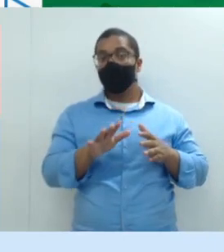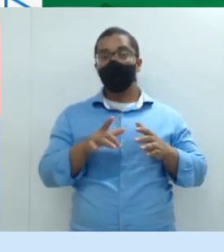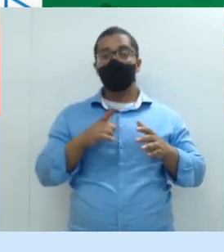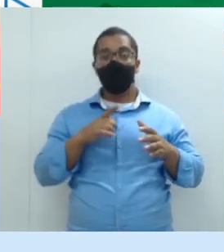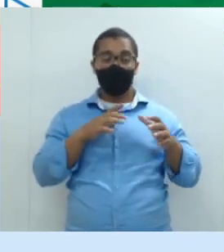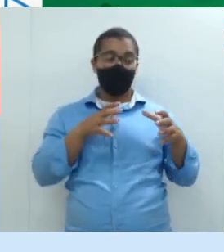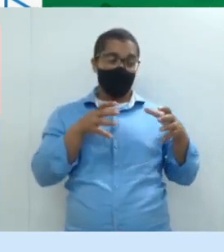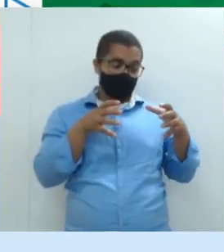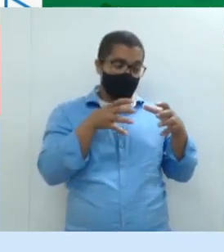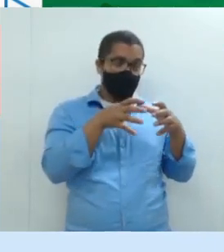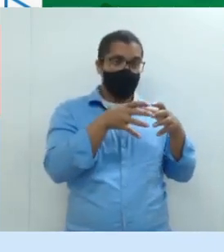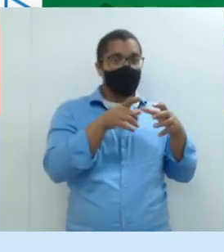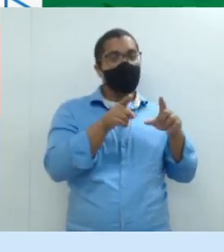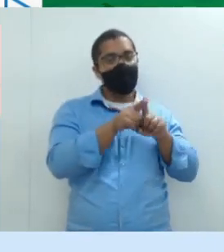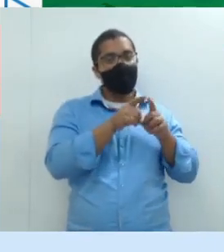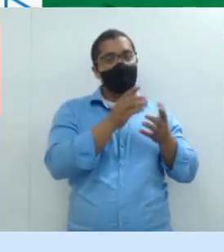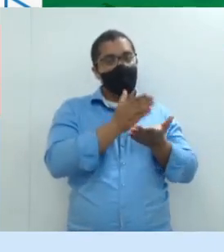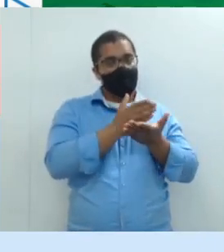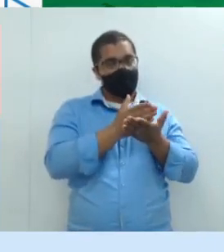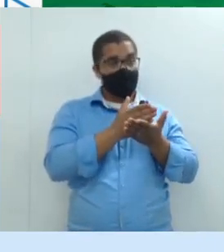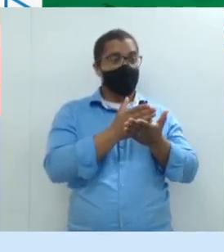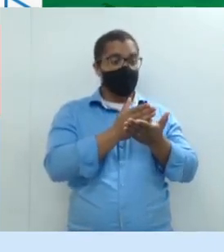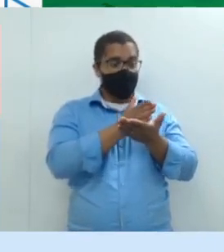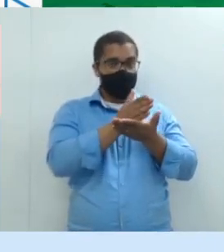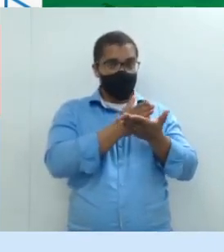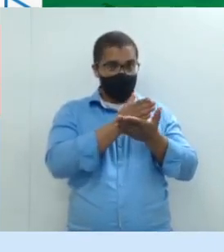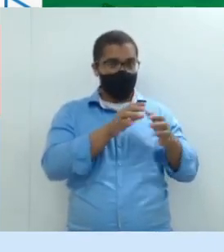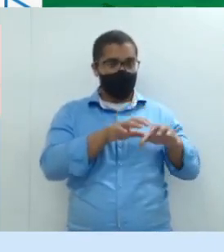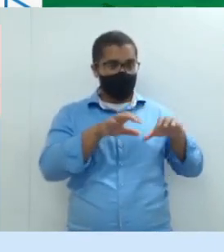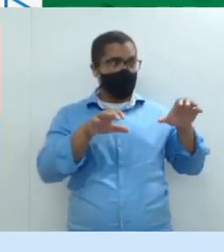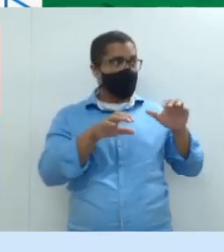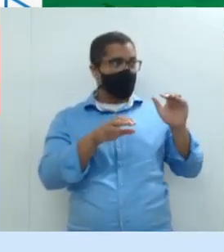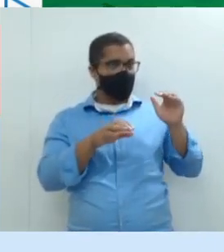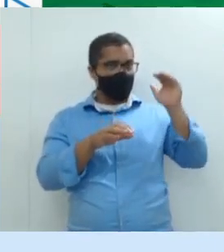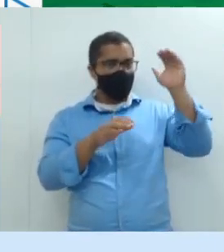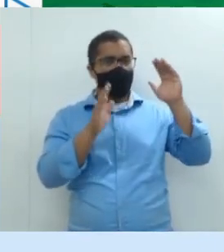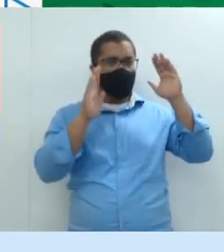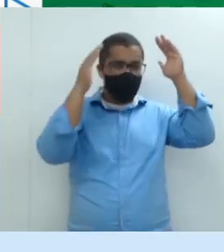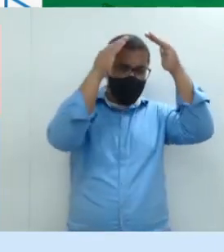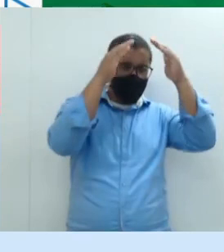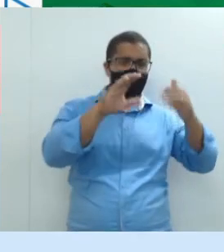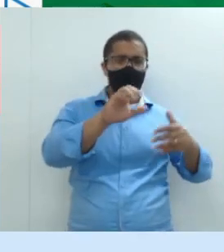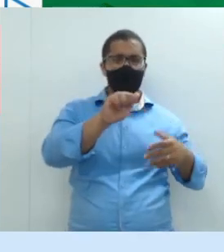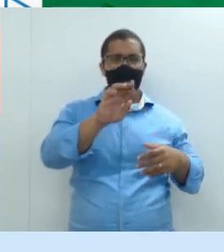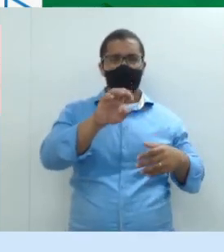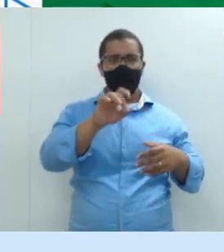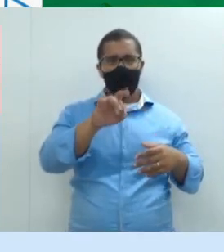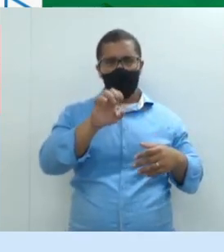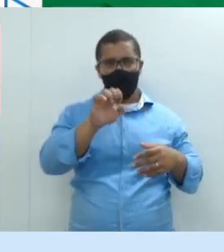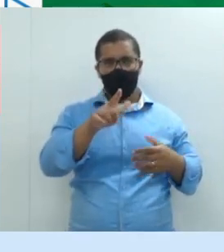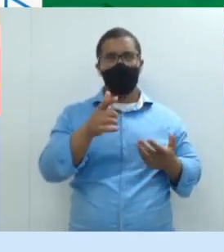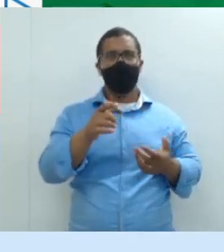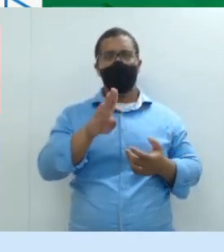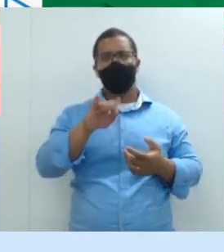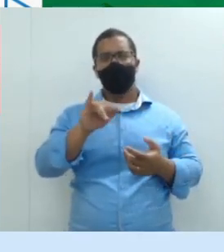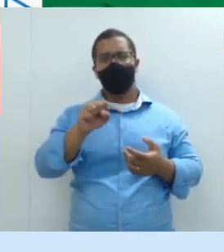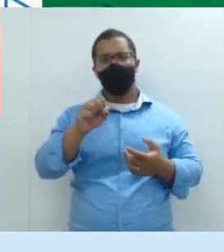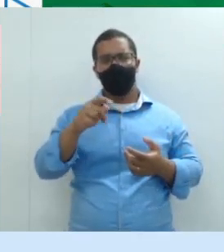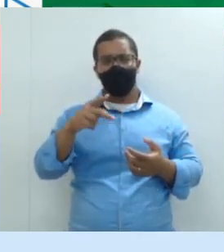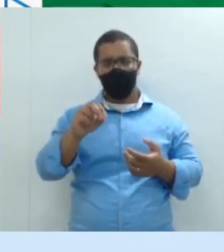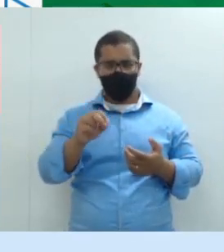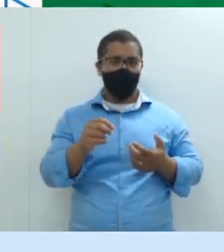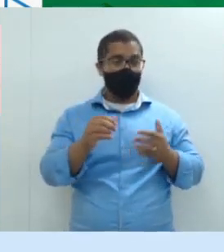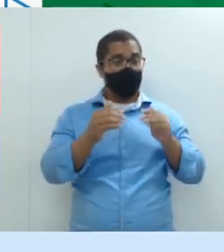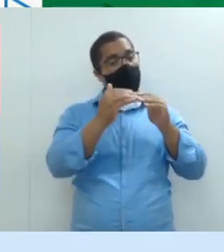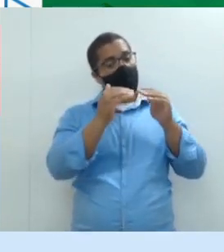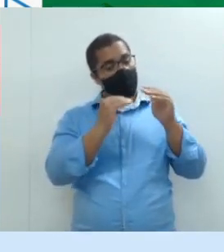outra subdivisão. Claro, o alto clero, né, pessoas que são aqui o papa, o cardeal, o bispo, e o baixo clero, são pessoas ali que, volto a dizer,